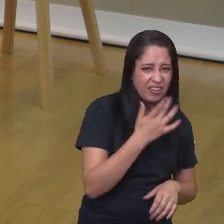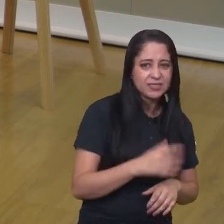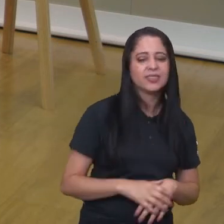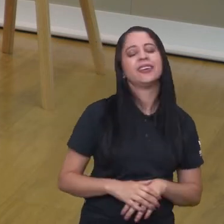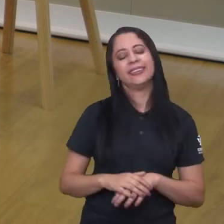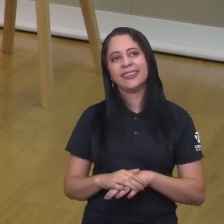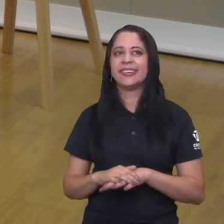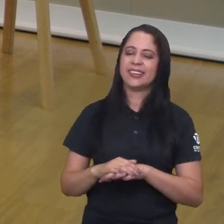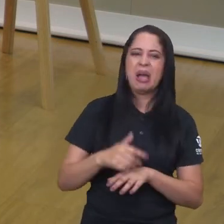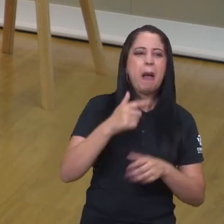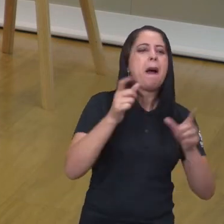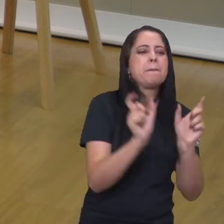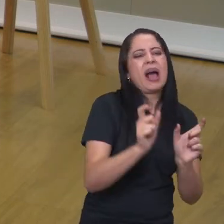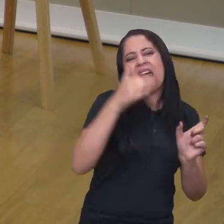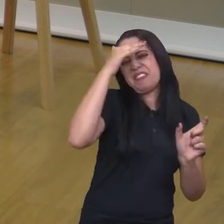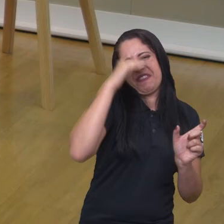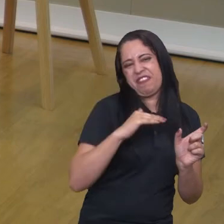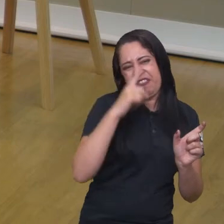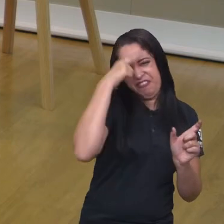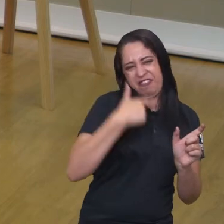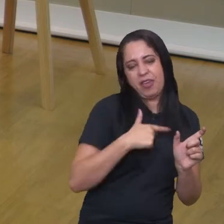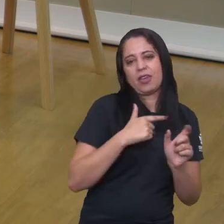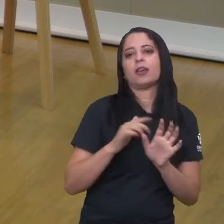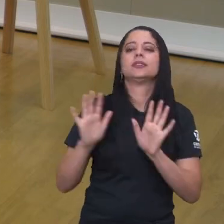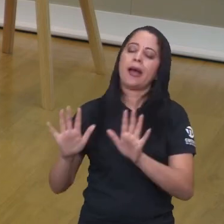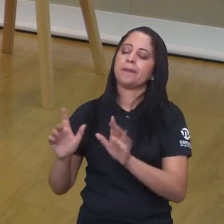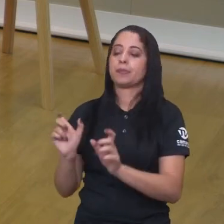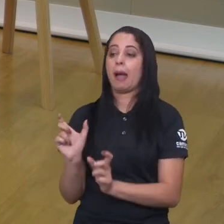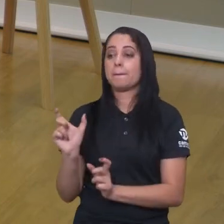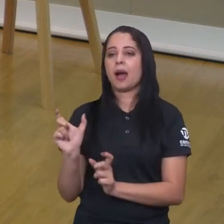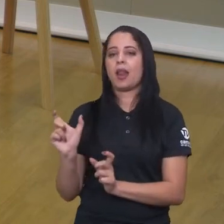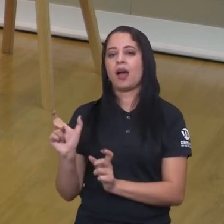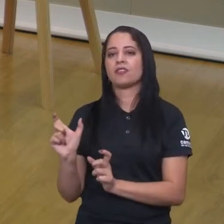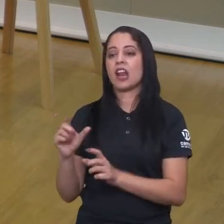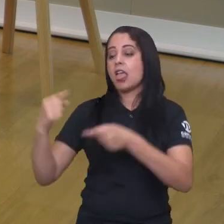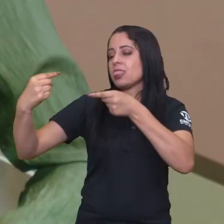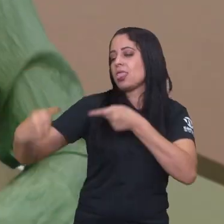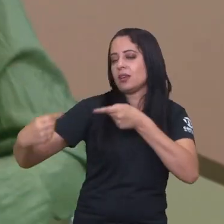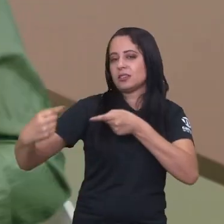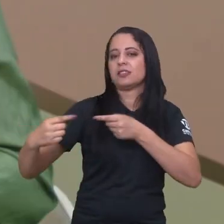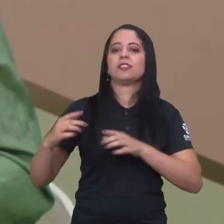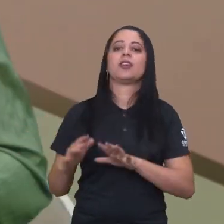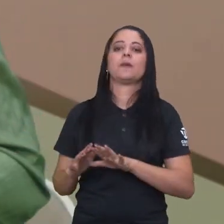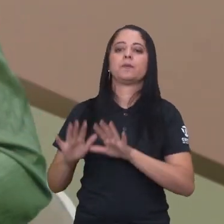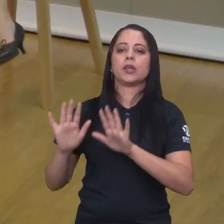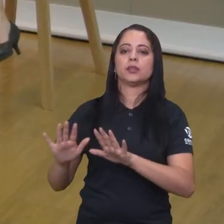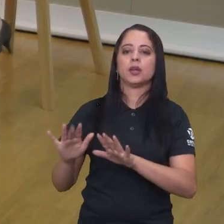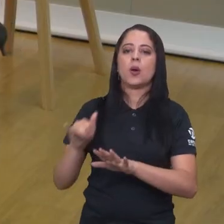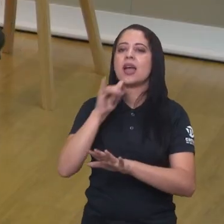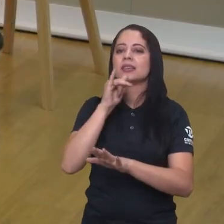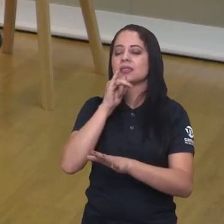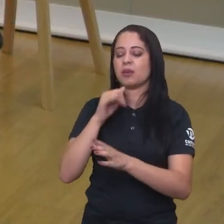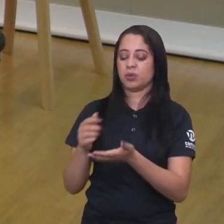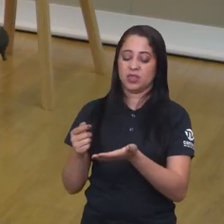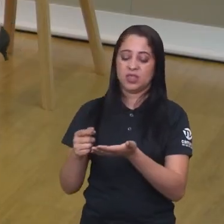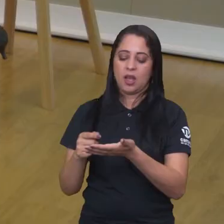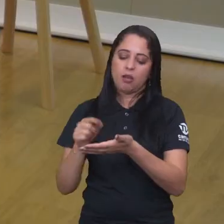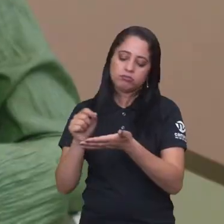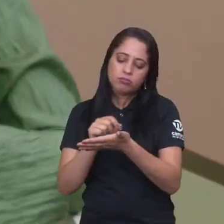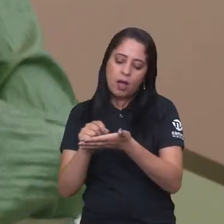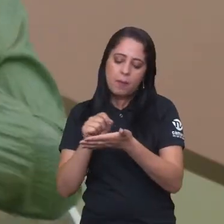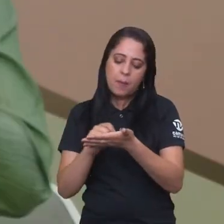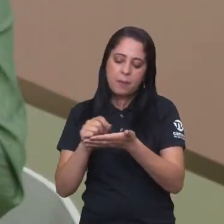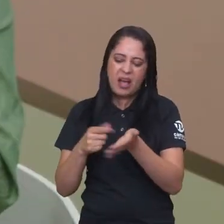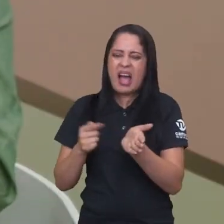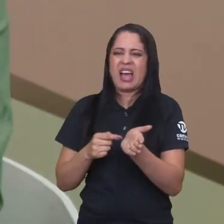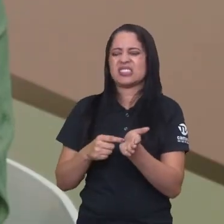Chata é uma palavra feia. A mais desafiadora. A mais desafiadora, ótimo, gostei. Entendeu? Vamos ressignificar as coisas. A nossa atividade que a